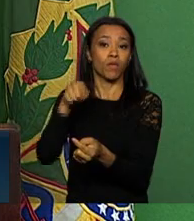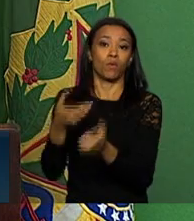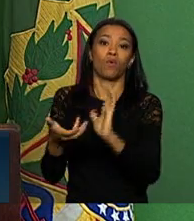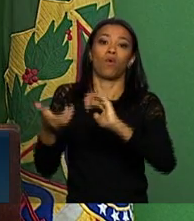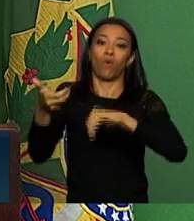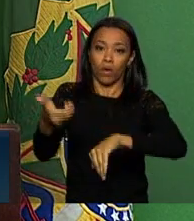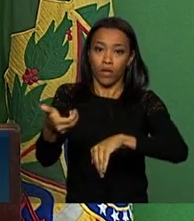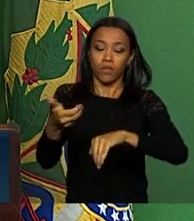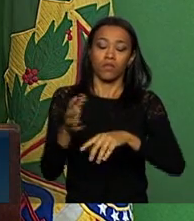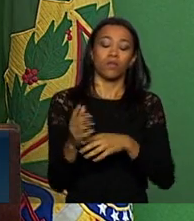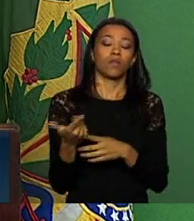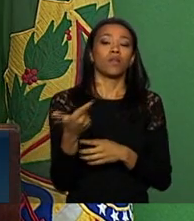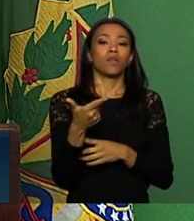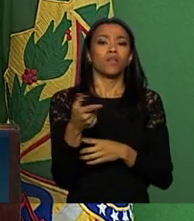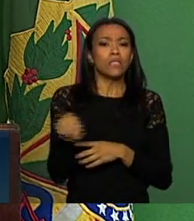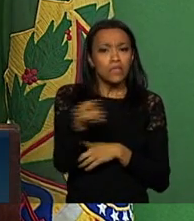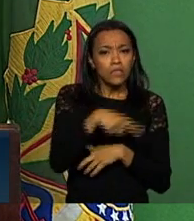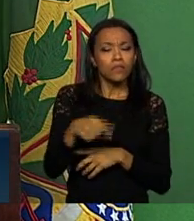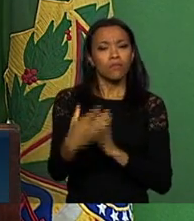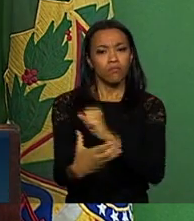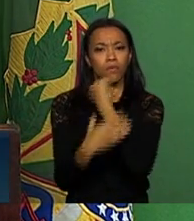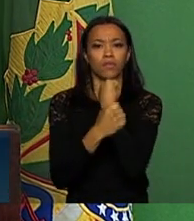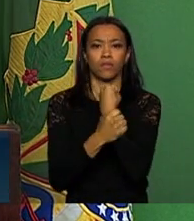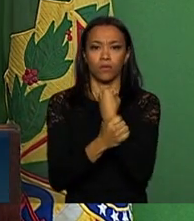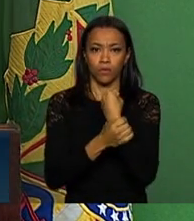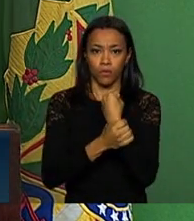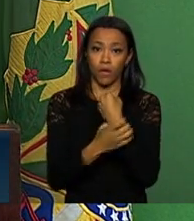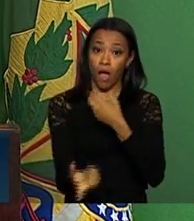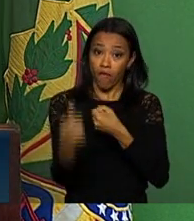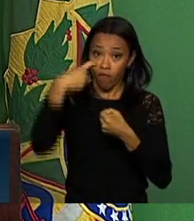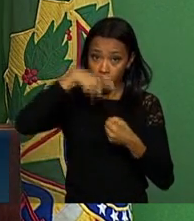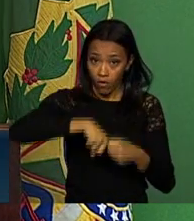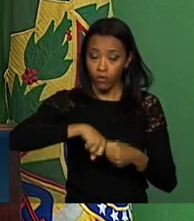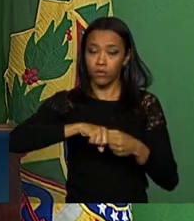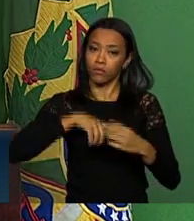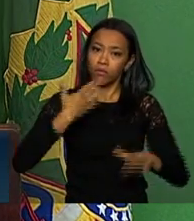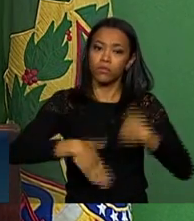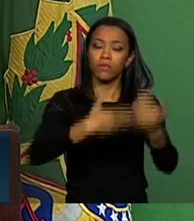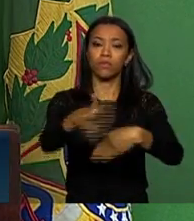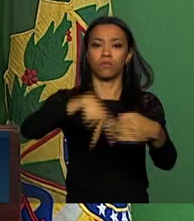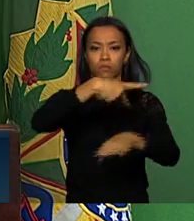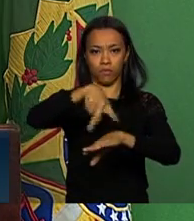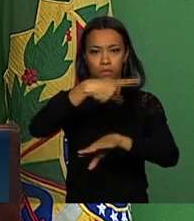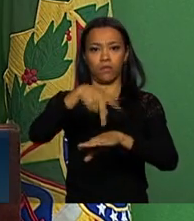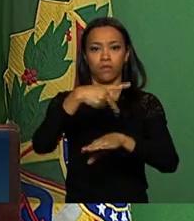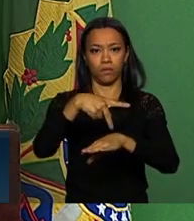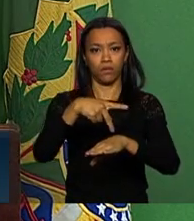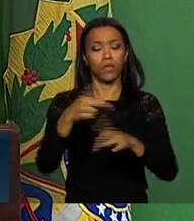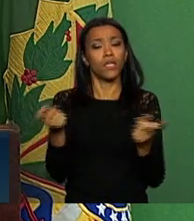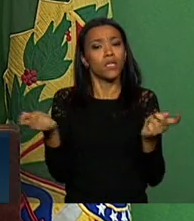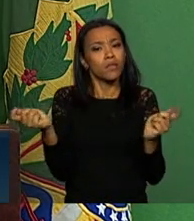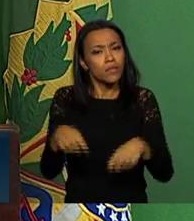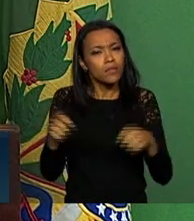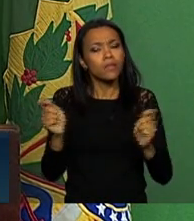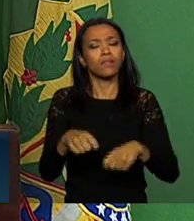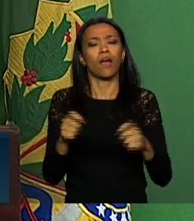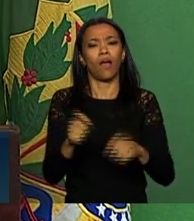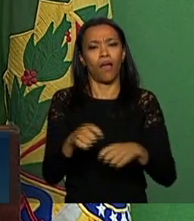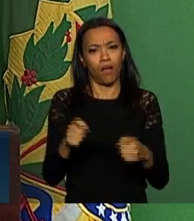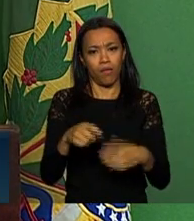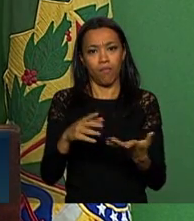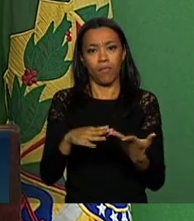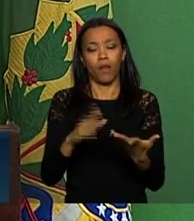processo garantam A retomada do crescimento e do crédito e possam contribuir também para uma uma